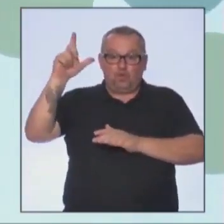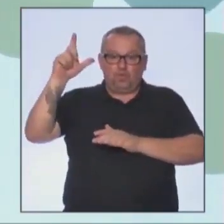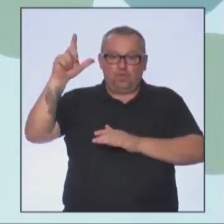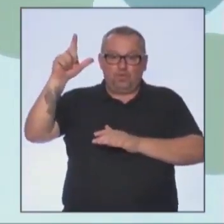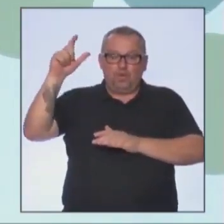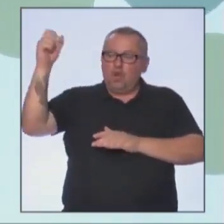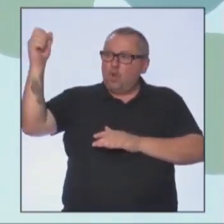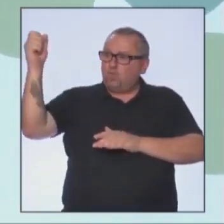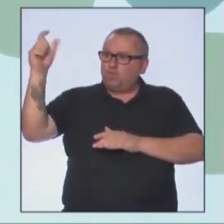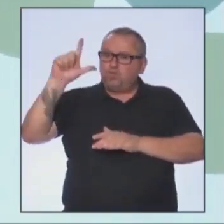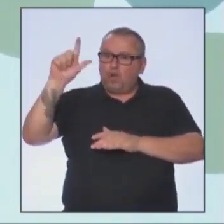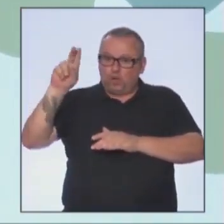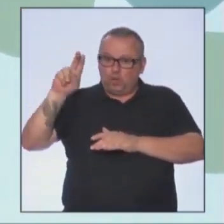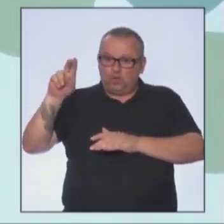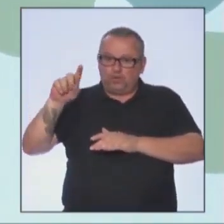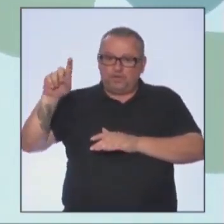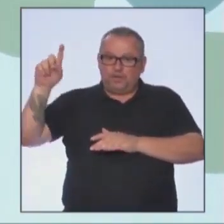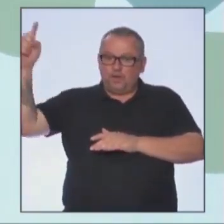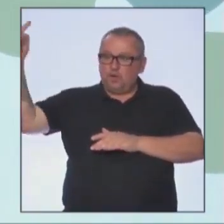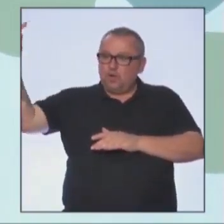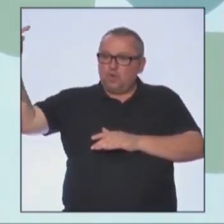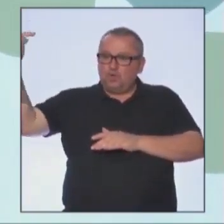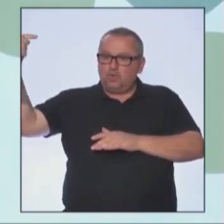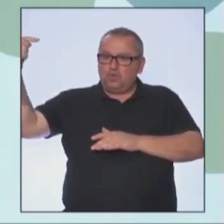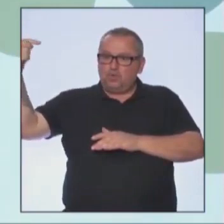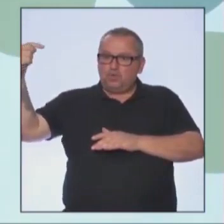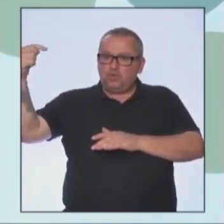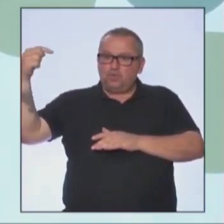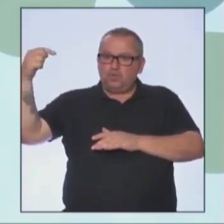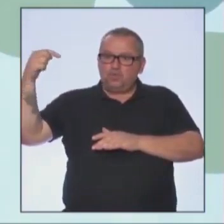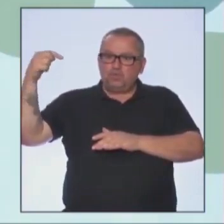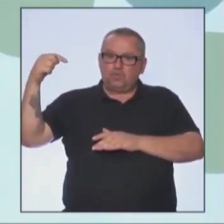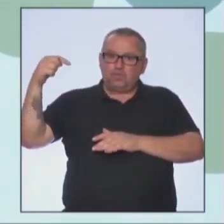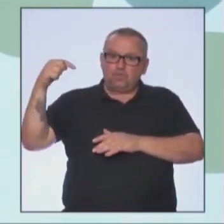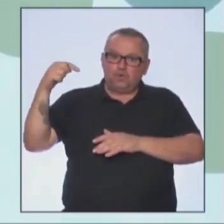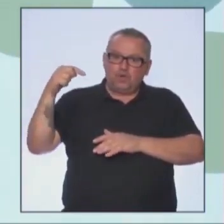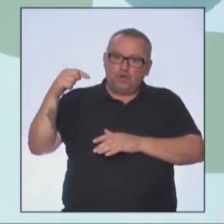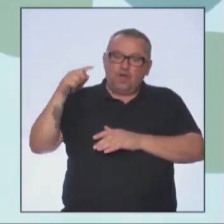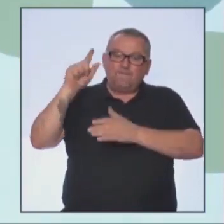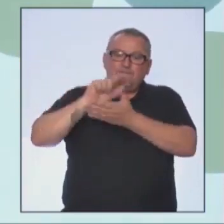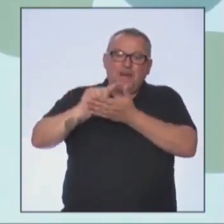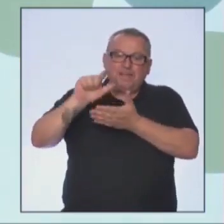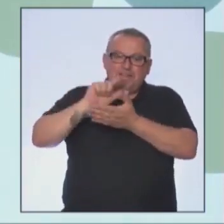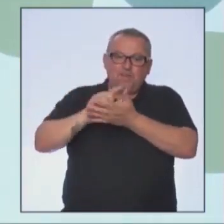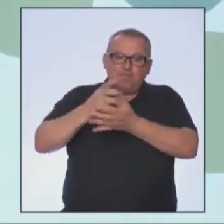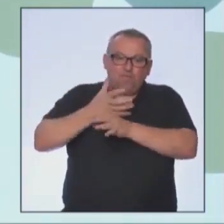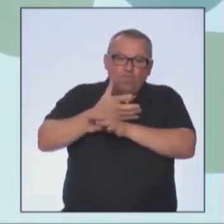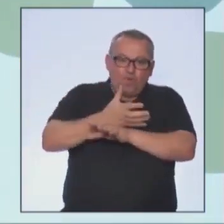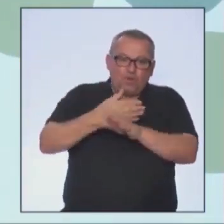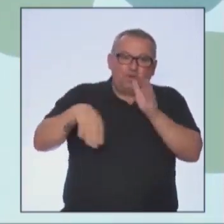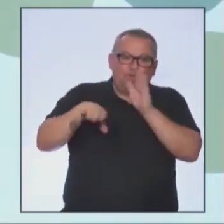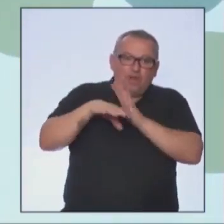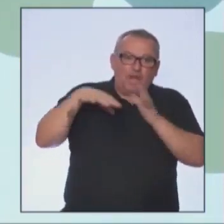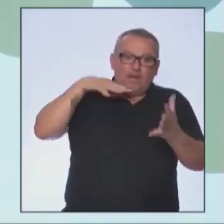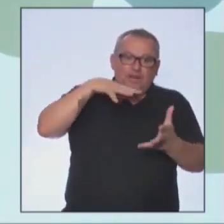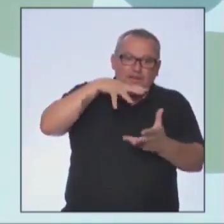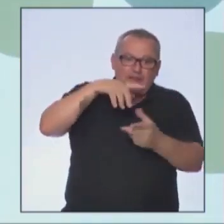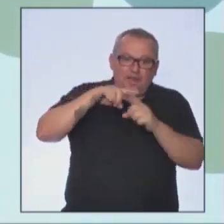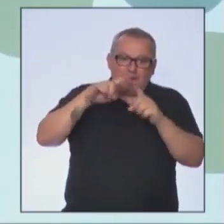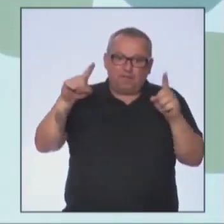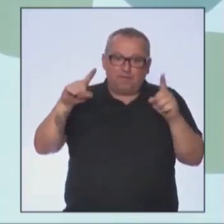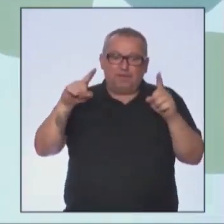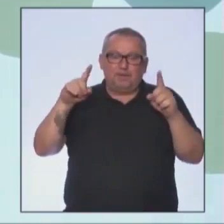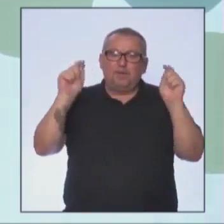luz, essa luz ela tem que percorrer todo o vazio do espaço, ou seja, o vácuo, e chegar até a Terra. Mas isso não quer dizer que ele não